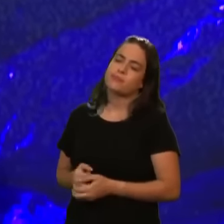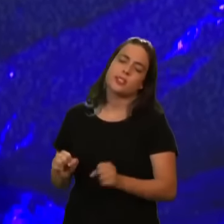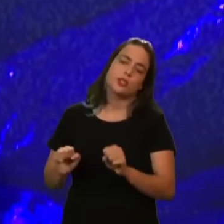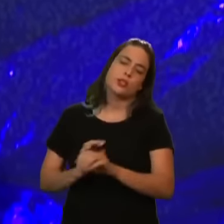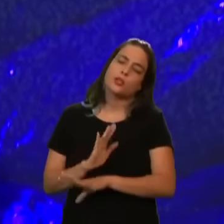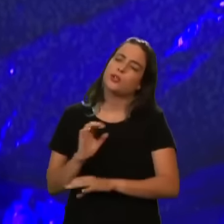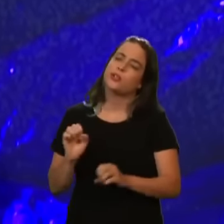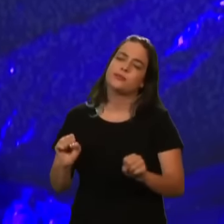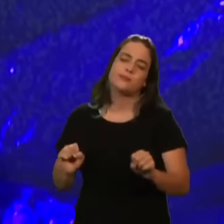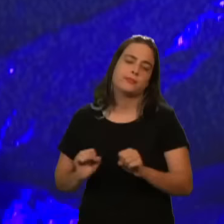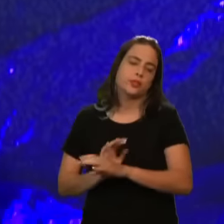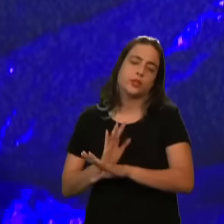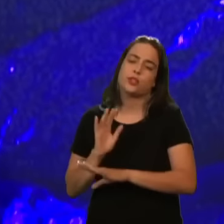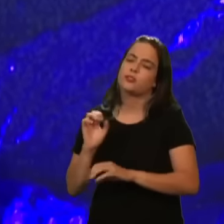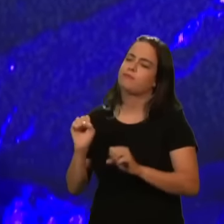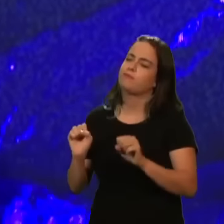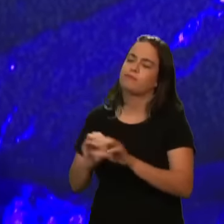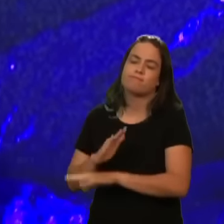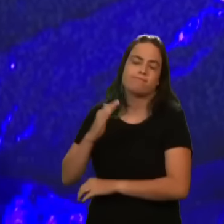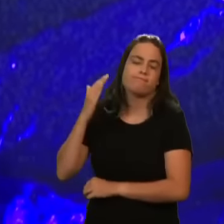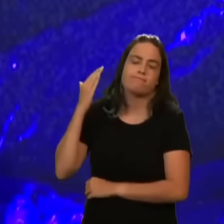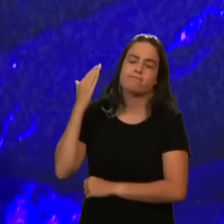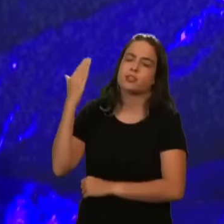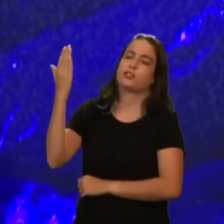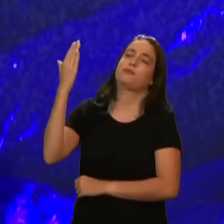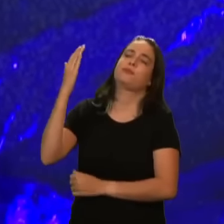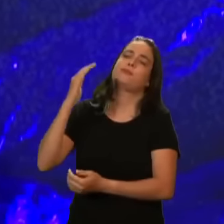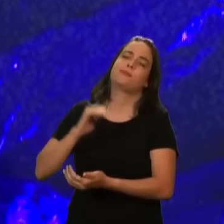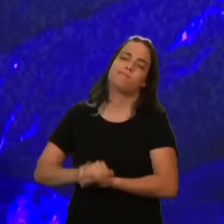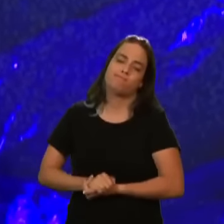glórias, glórias, glórias ao Senhor.